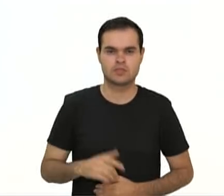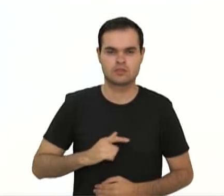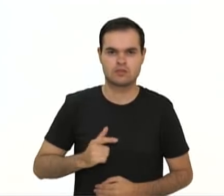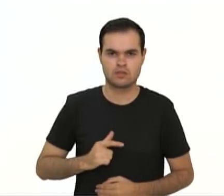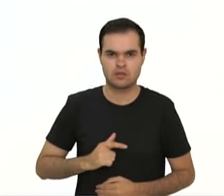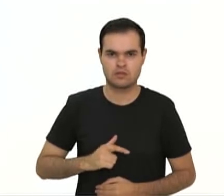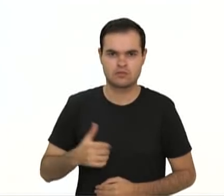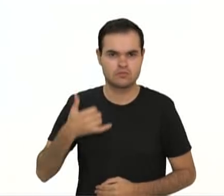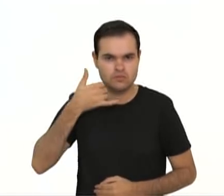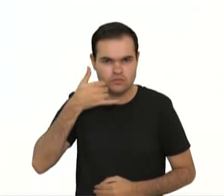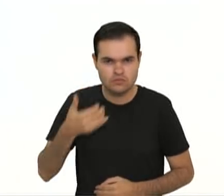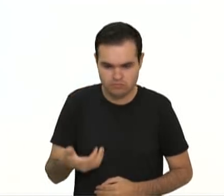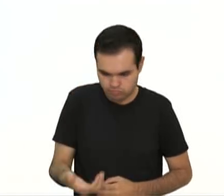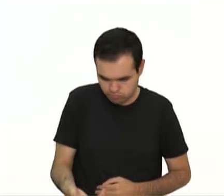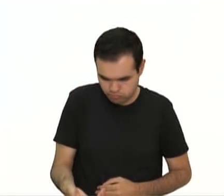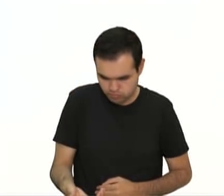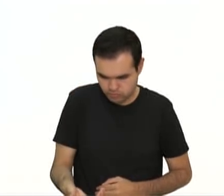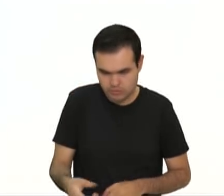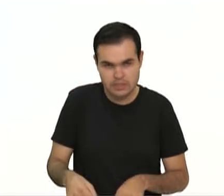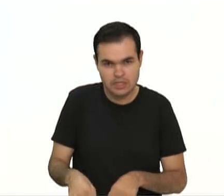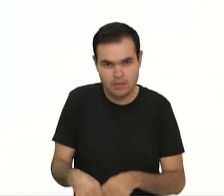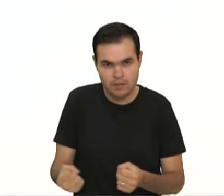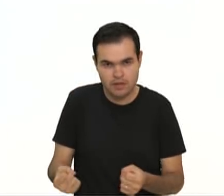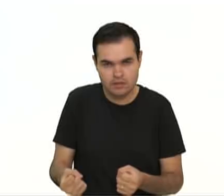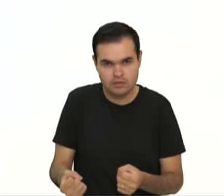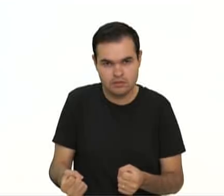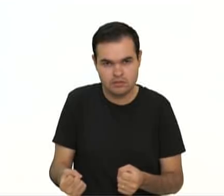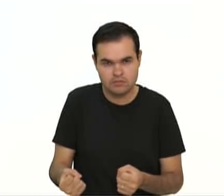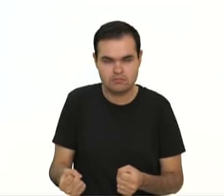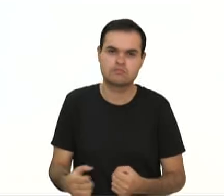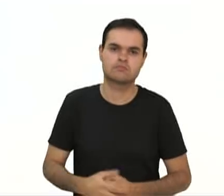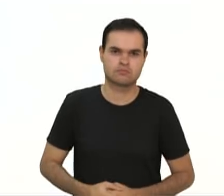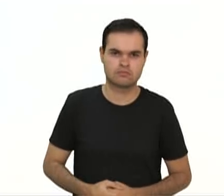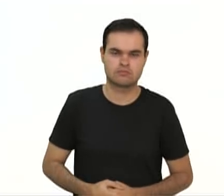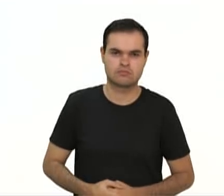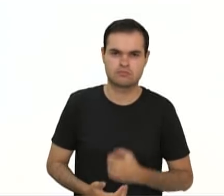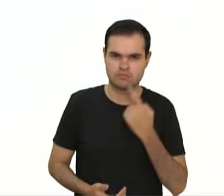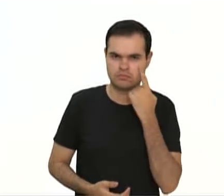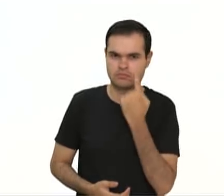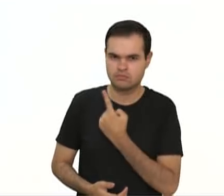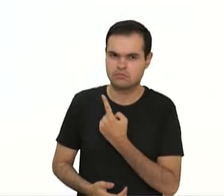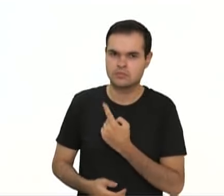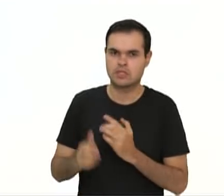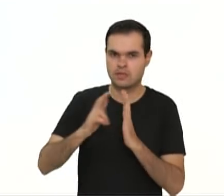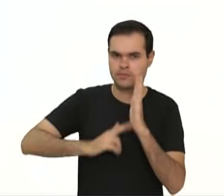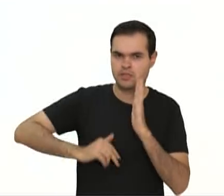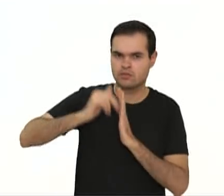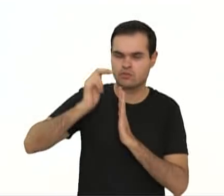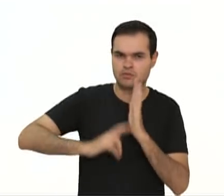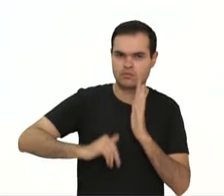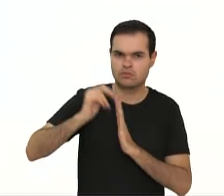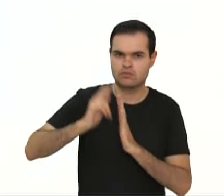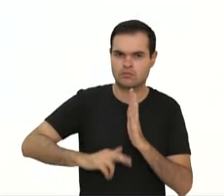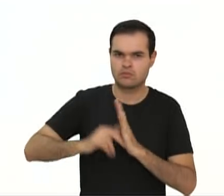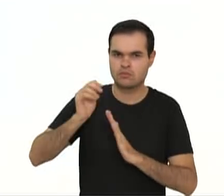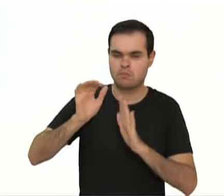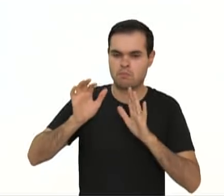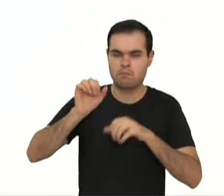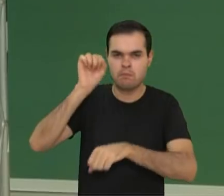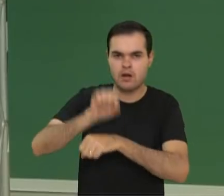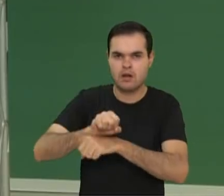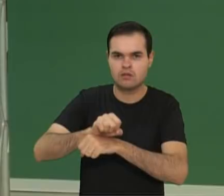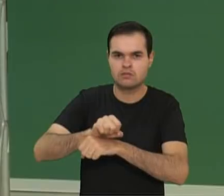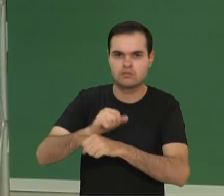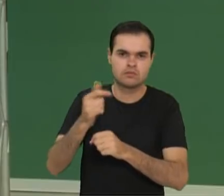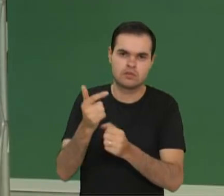um celular com a tela quebrada, certo? Esses são os elementos que temos na pintura. É algo parado, estático, não tem